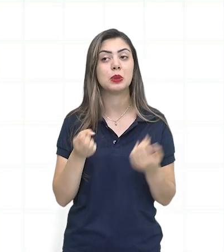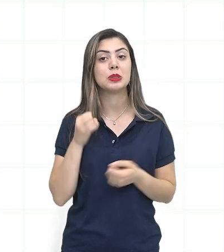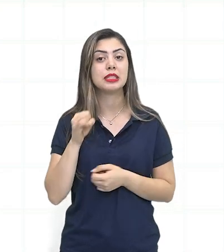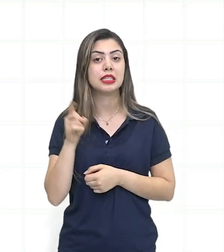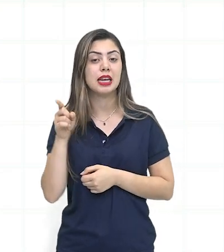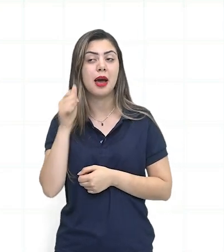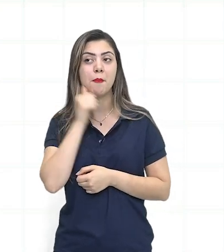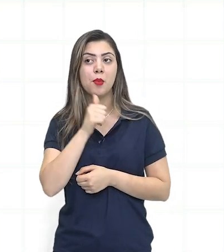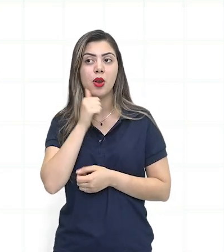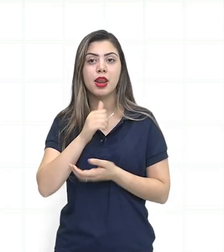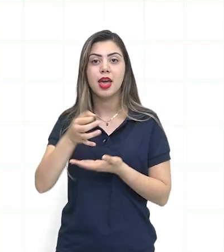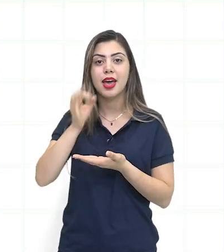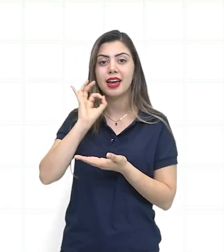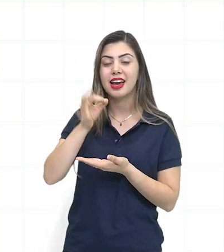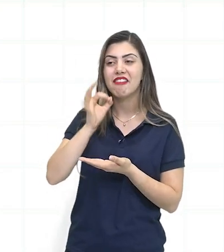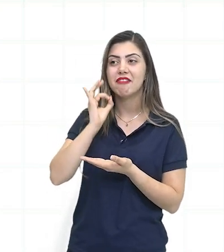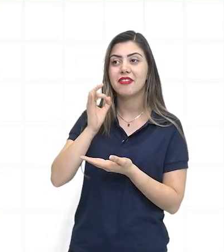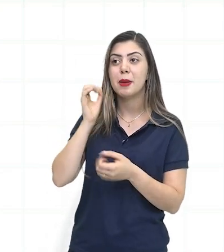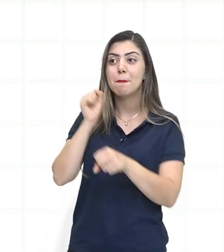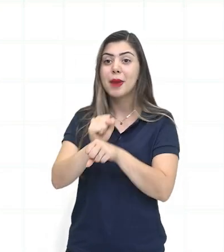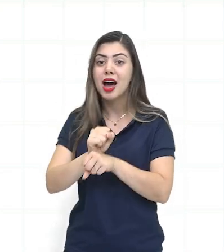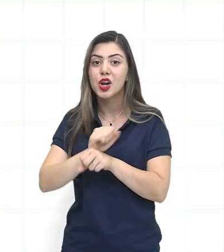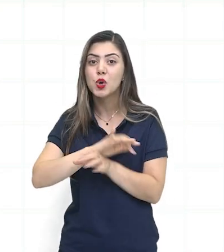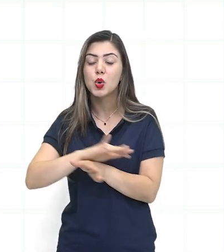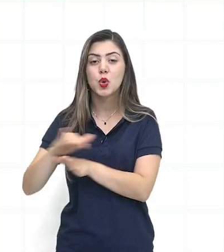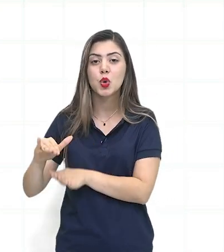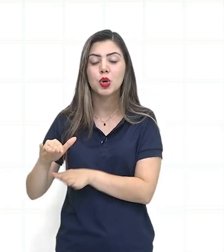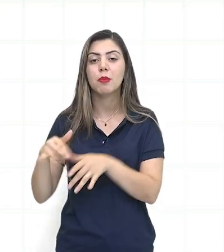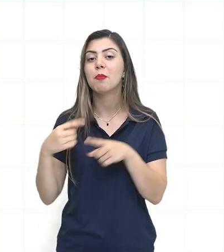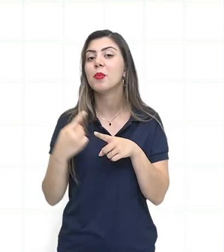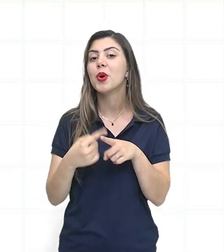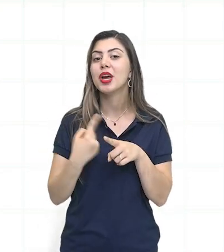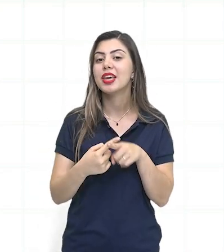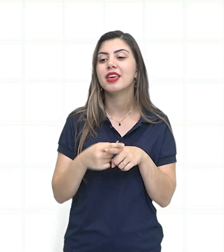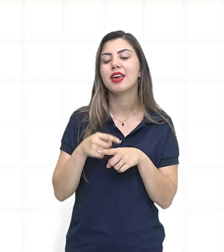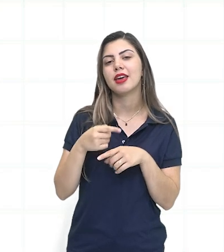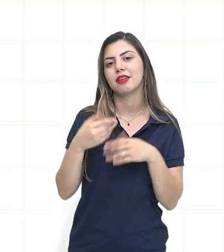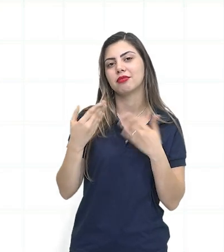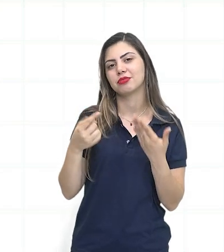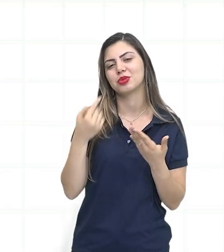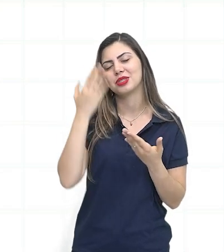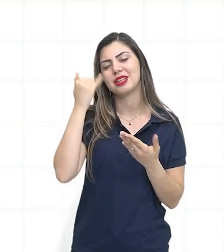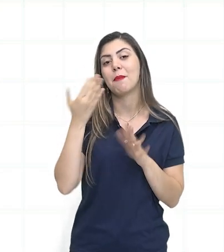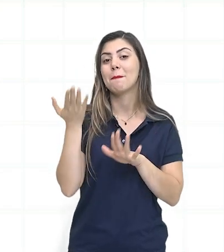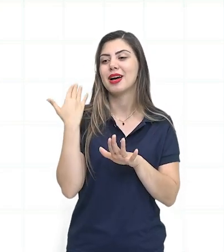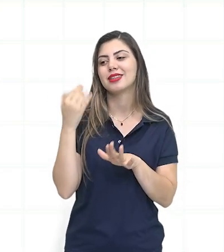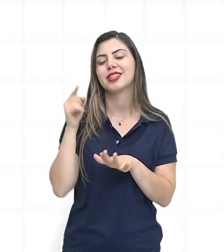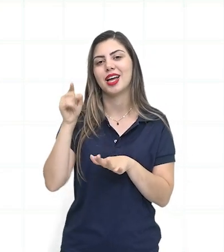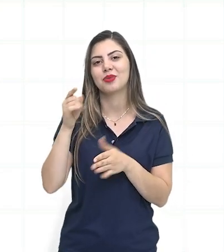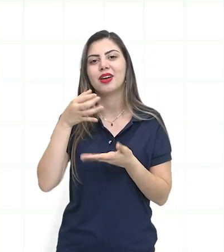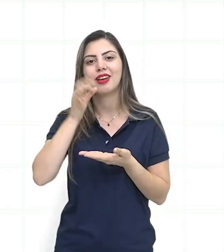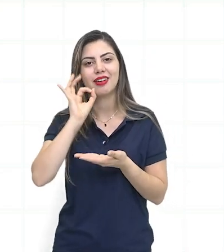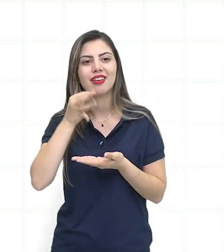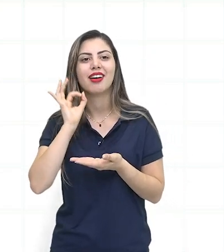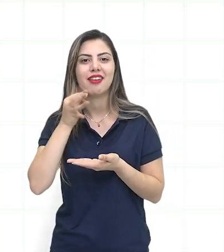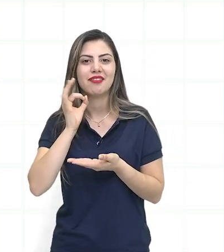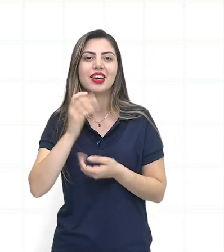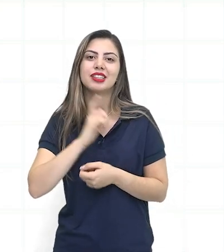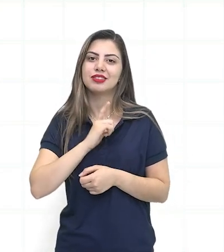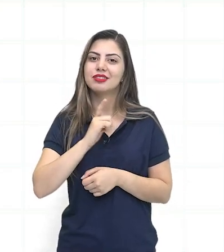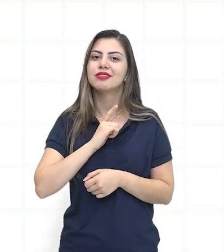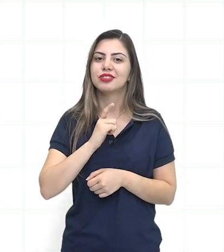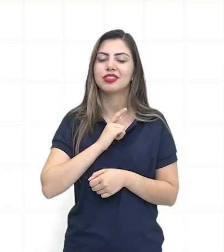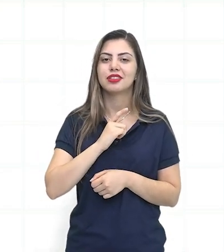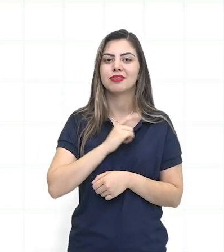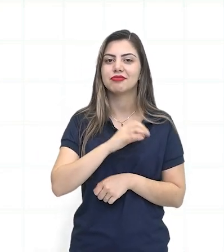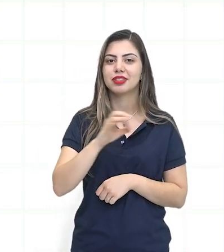Luísa parou de tomar o café, é porque a Luísa, é claro, tomava café antes de tomar essa decisão